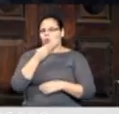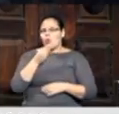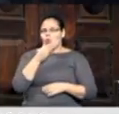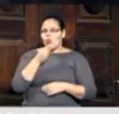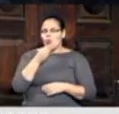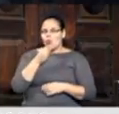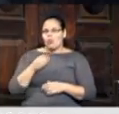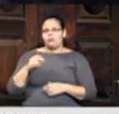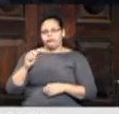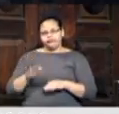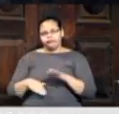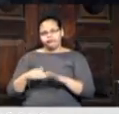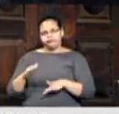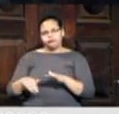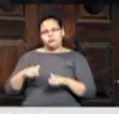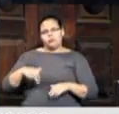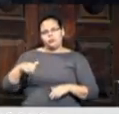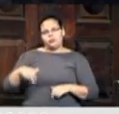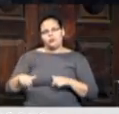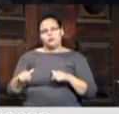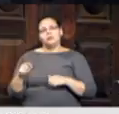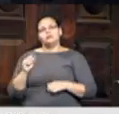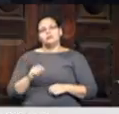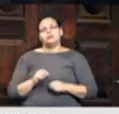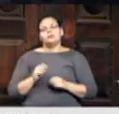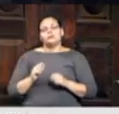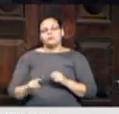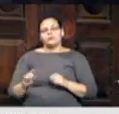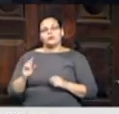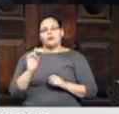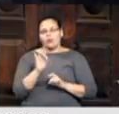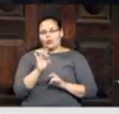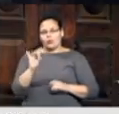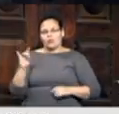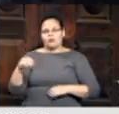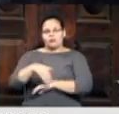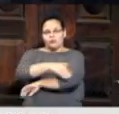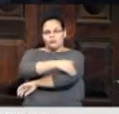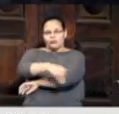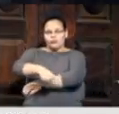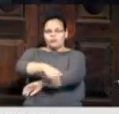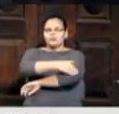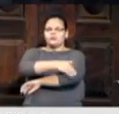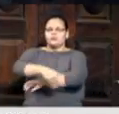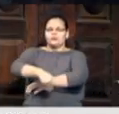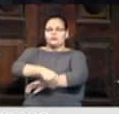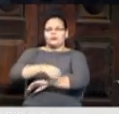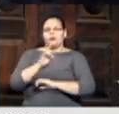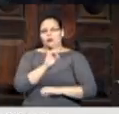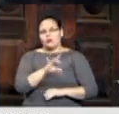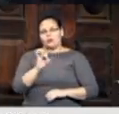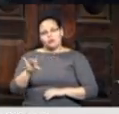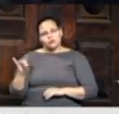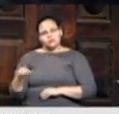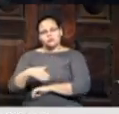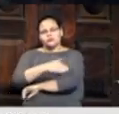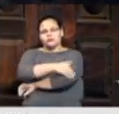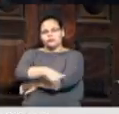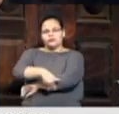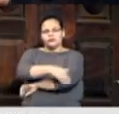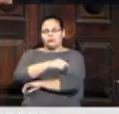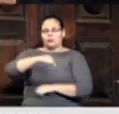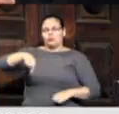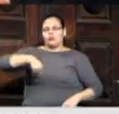passa, que se enlaça, que aflora em cada esquina de rua, em cada esquina